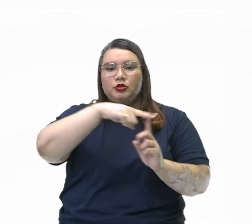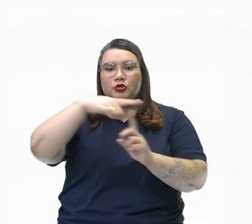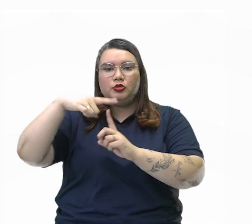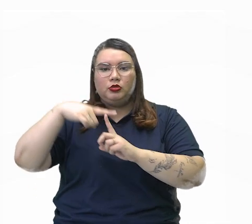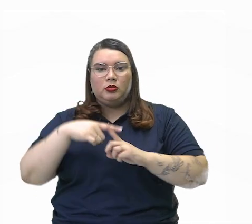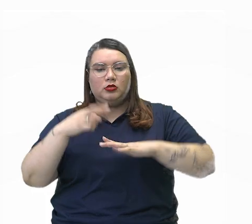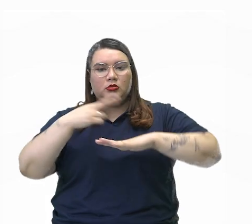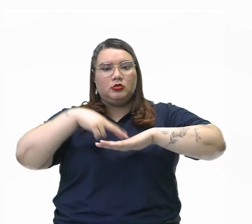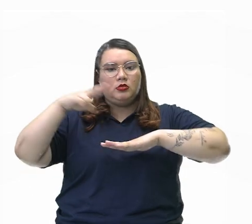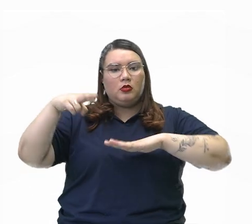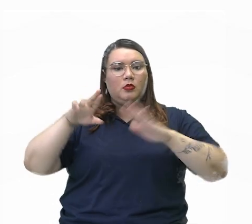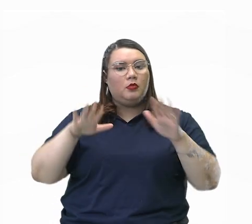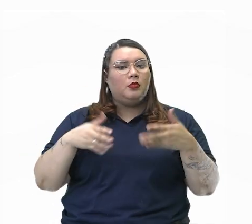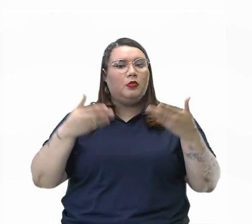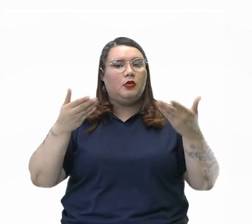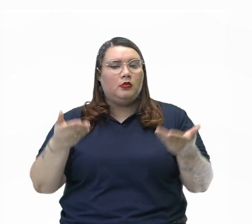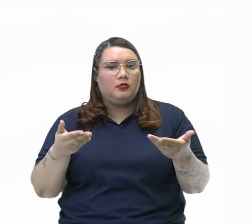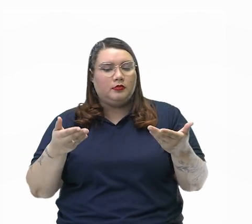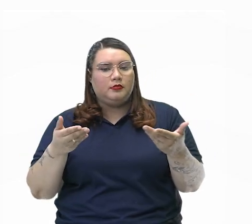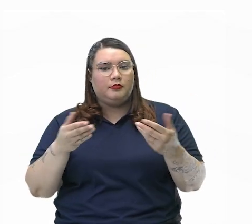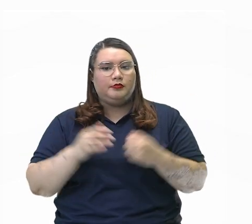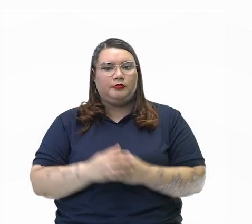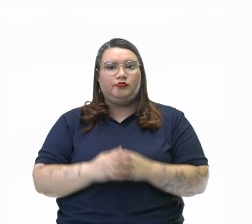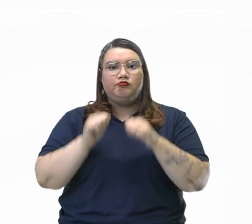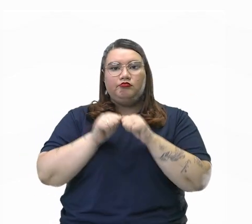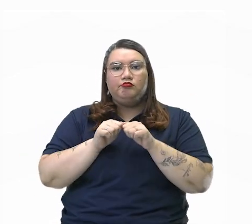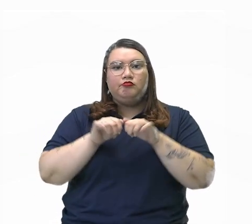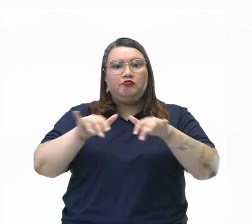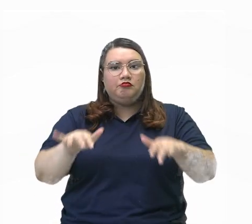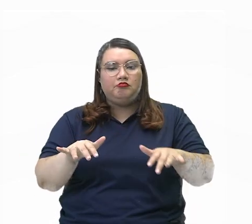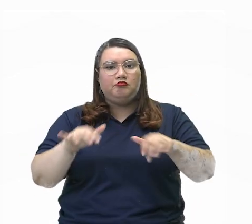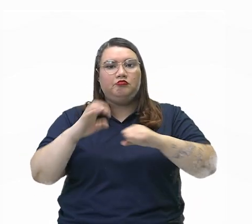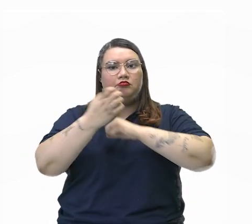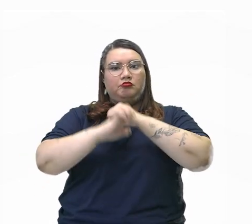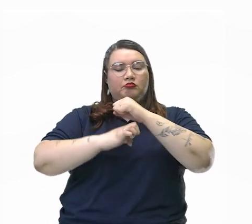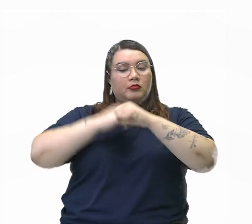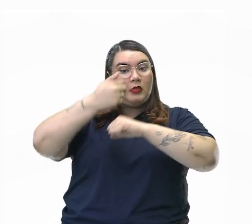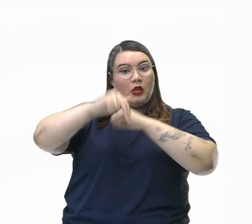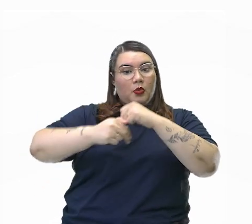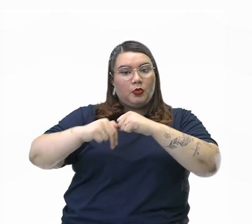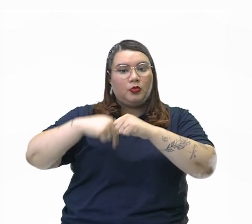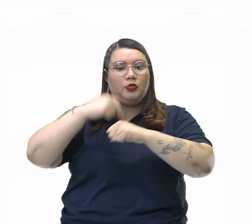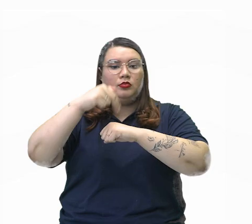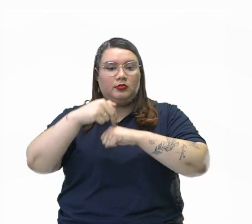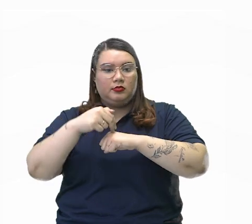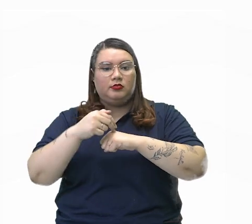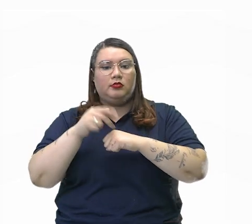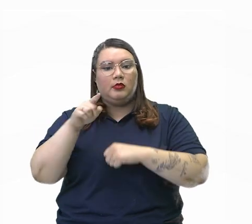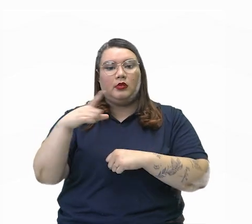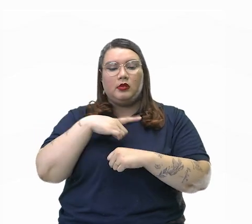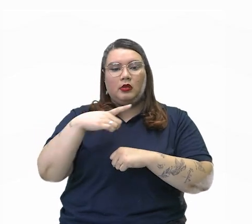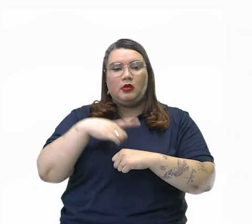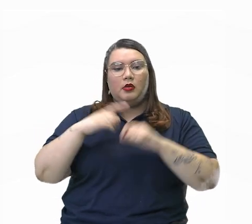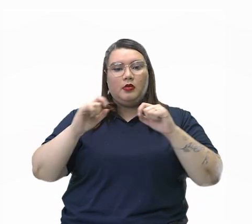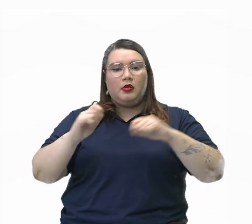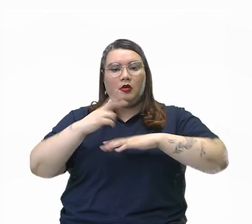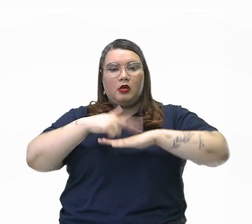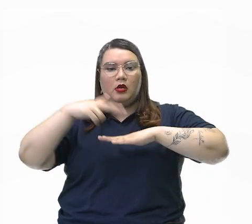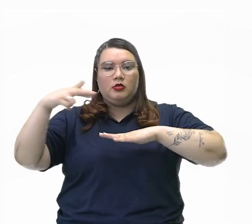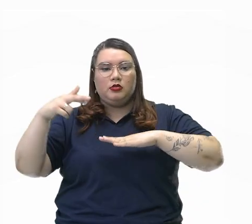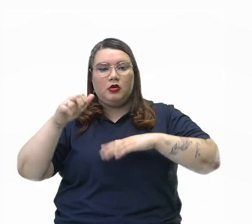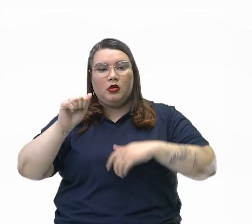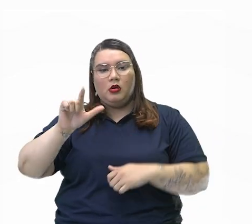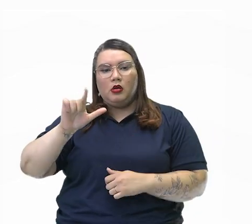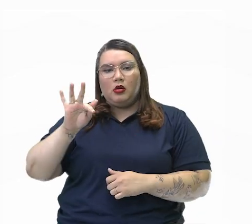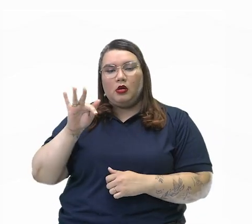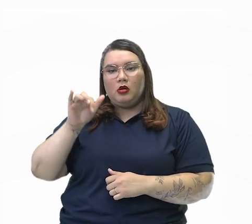principais formas de radiação são a emissão de nêutrons, que você tem na